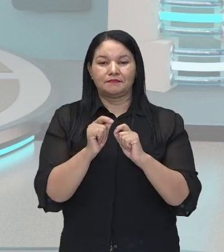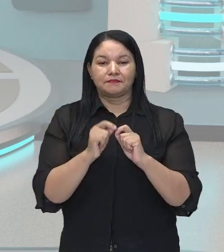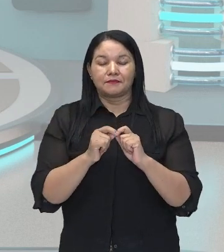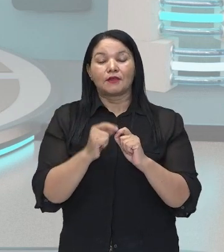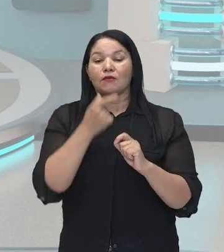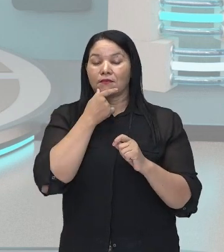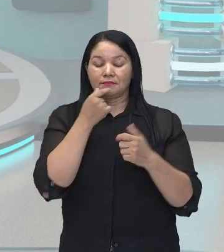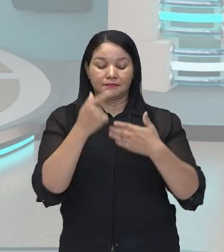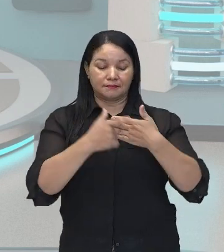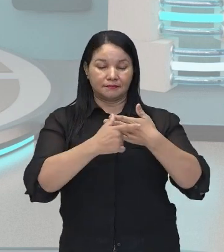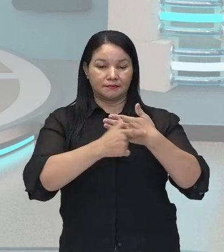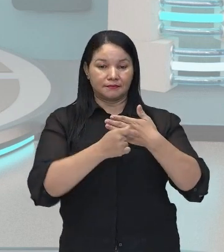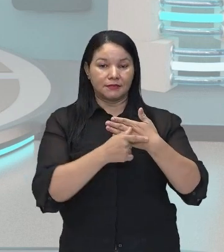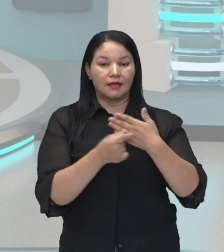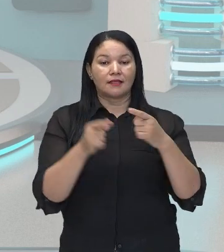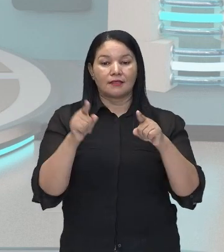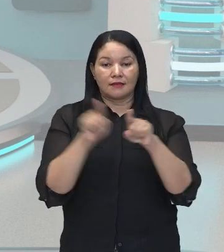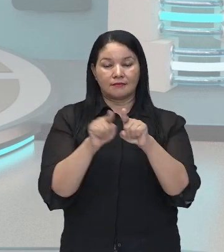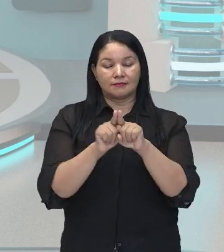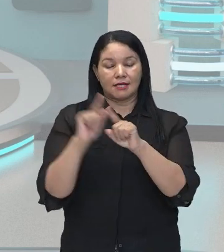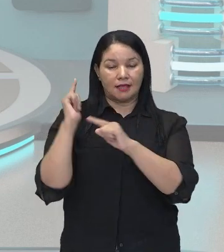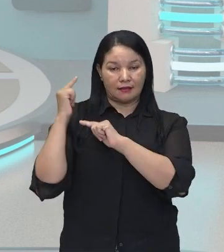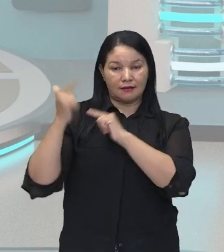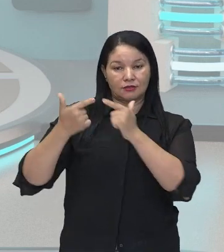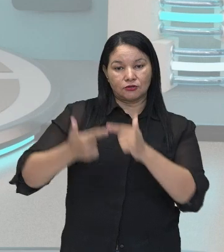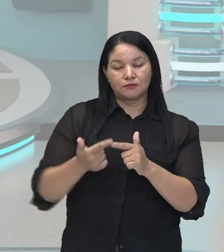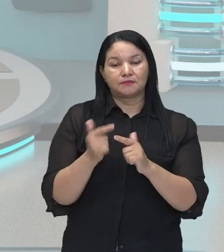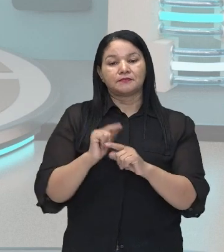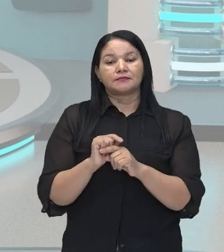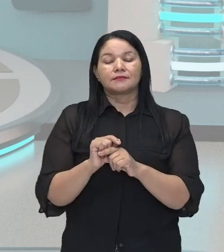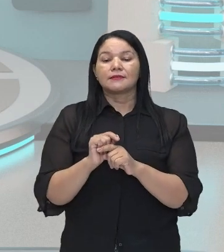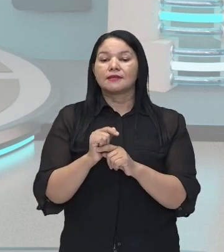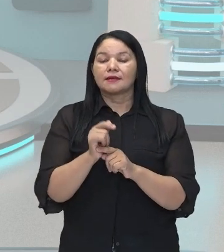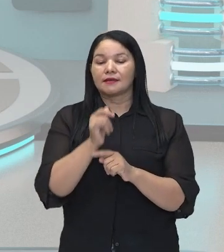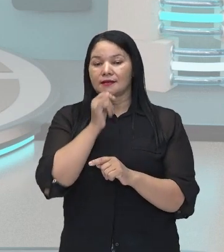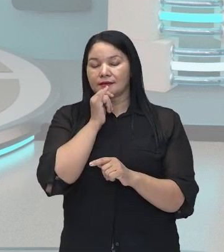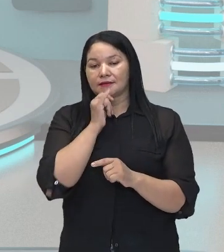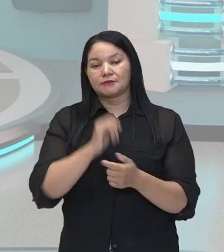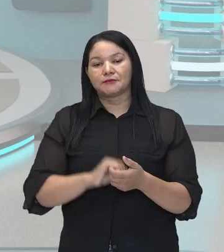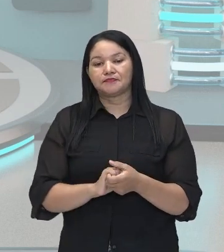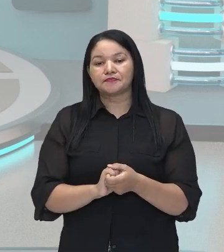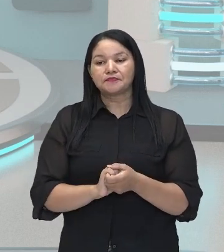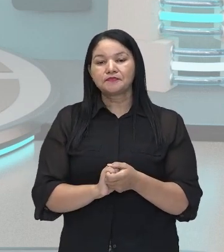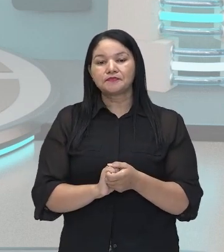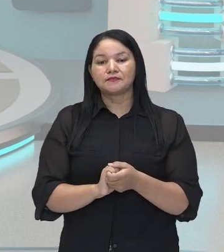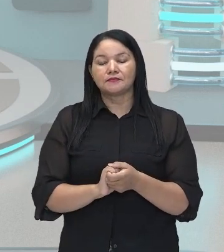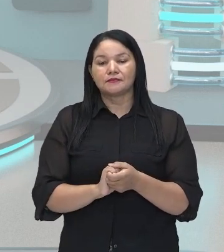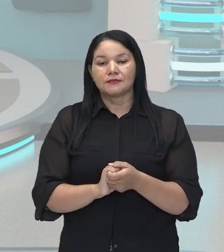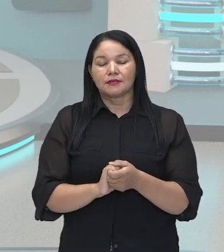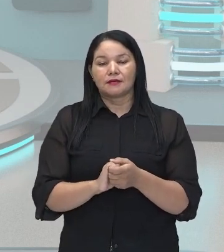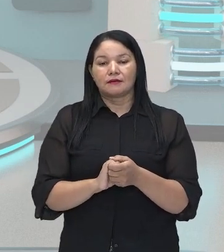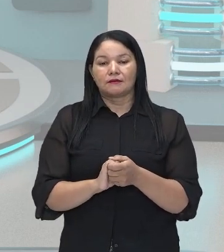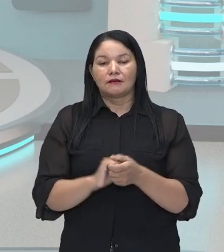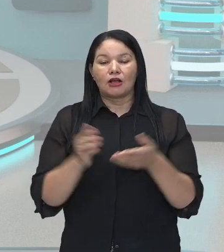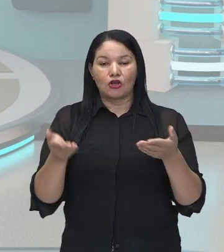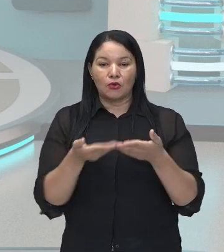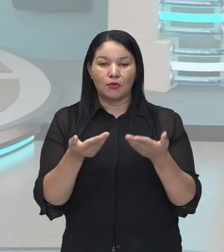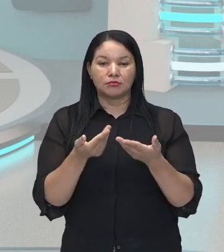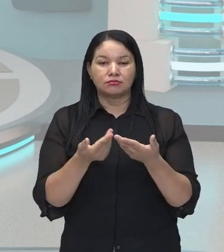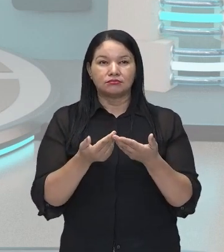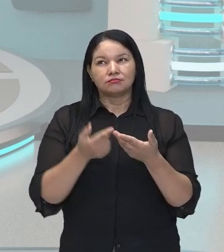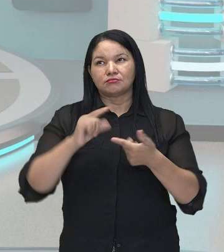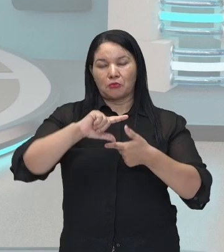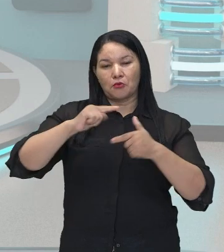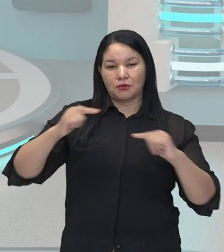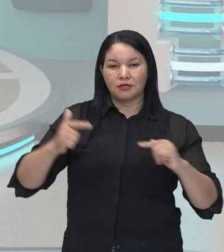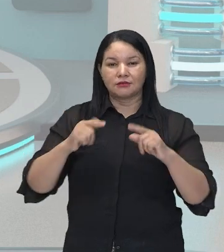a tradições também. Tanto que Monteiro Lobato foi um dos grandes críticos do modernismo brasileiro da Semana de